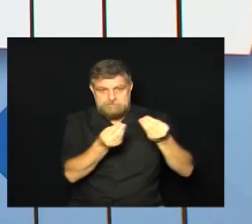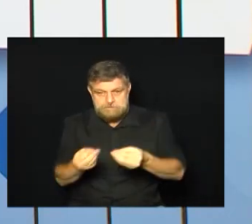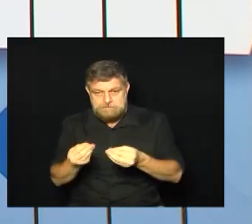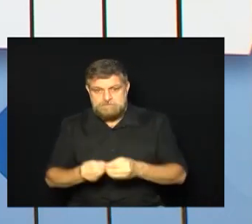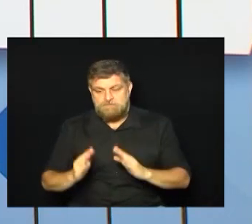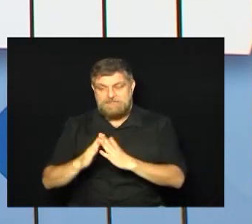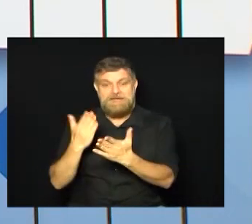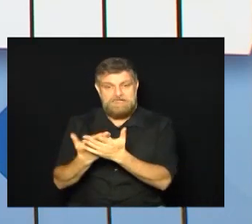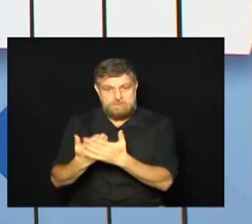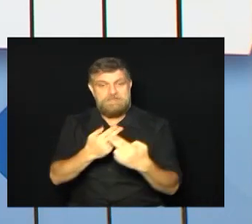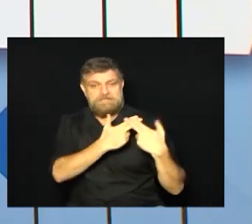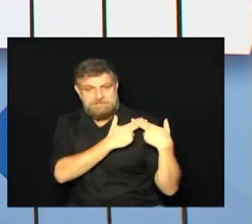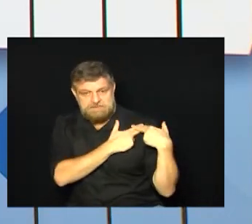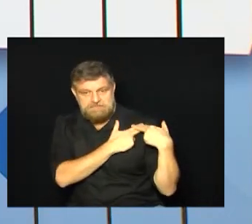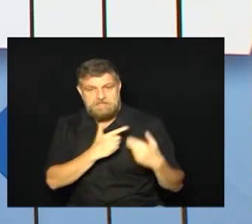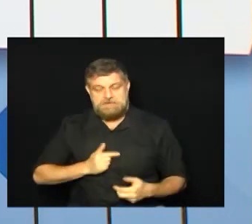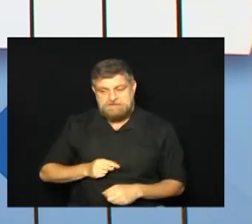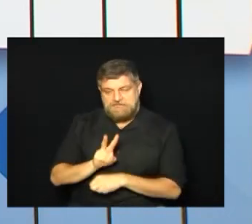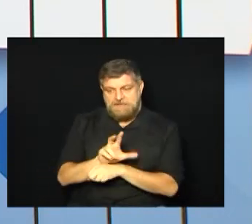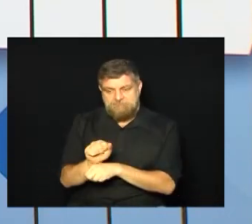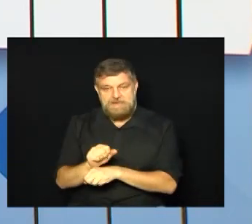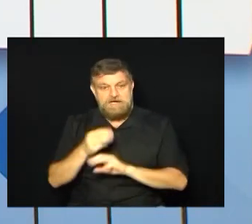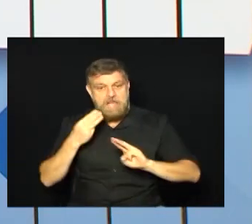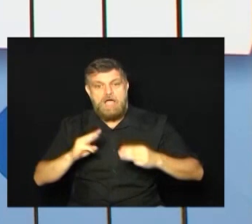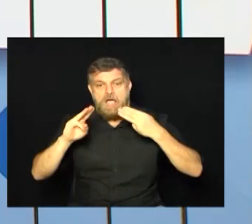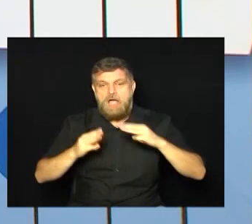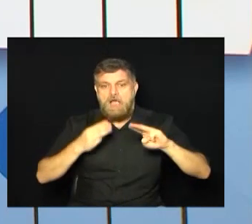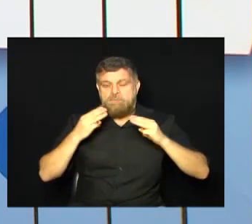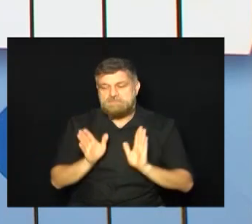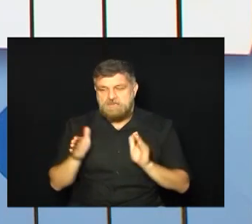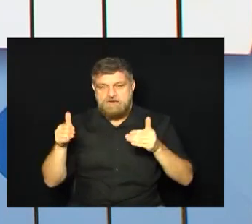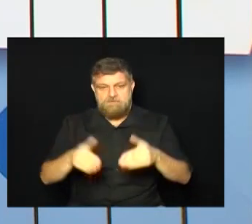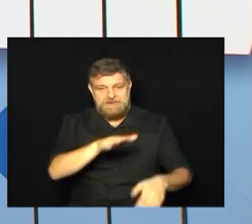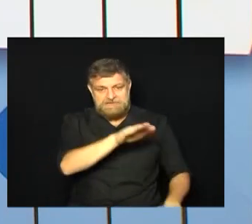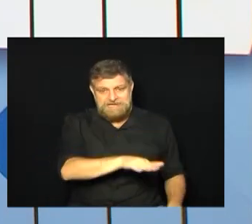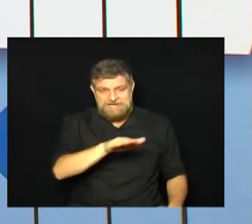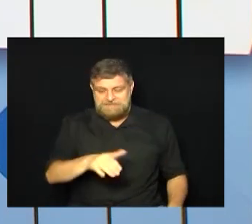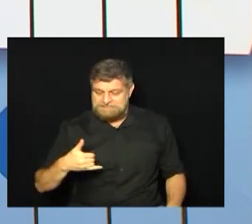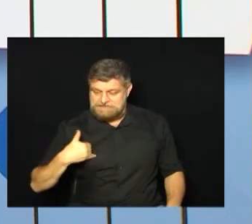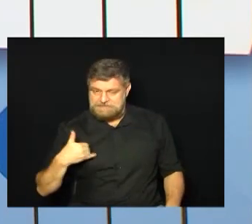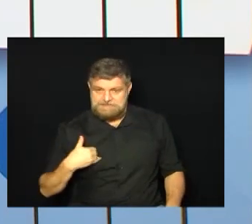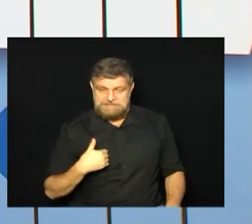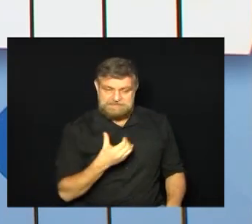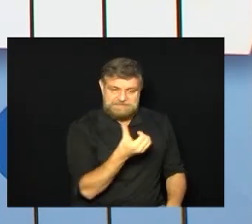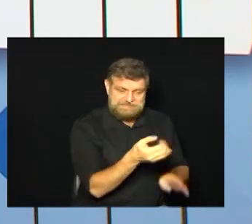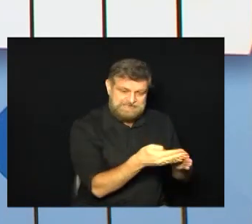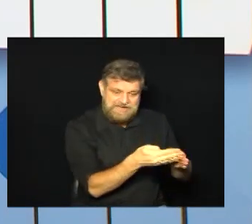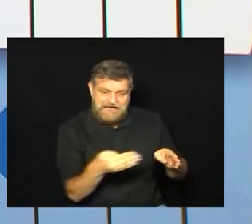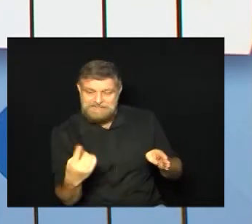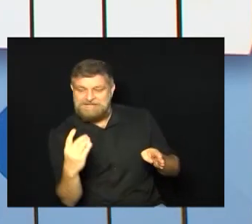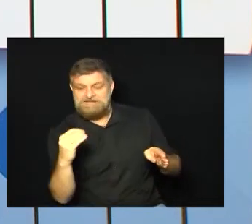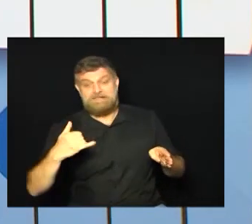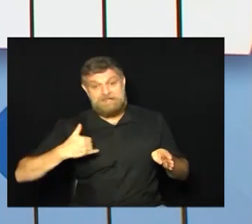pela escola. Há vagas para o curso de musicalização destinado a crianças com idade entre 6 e 10